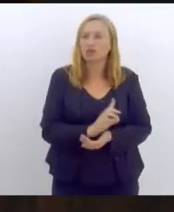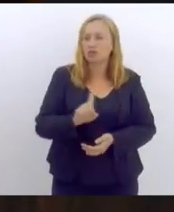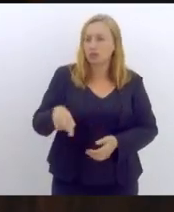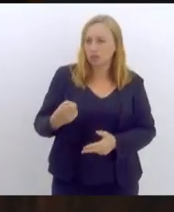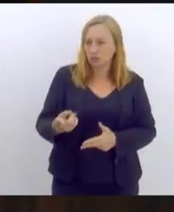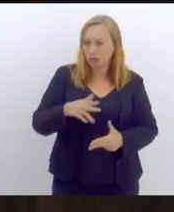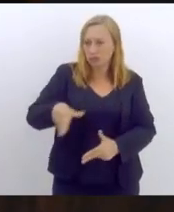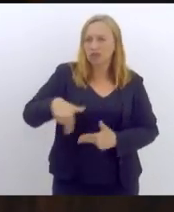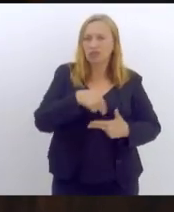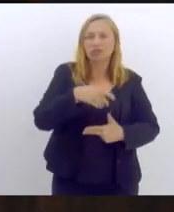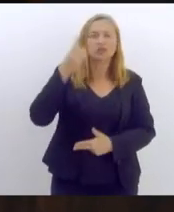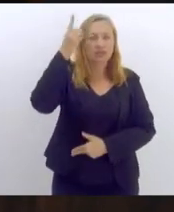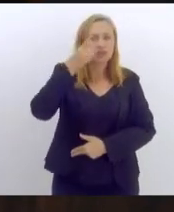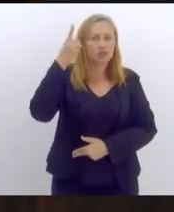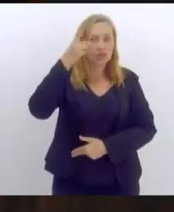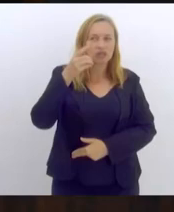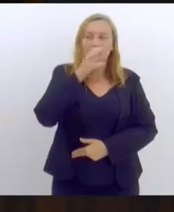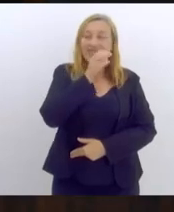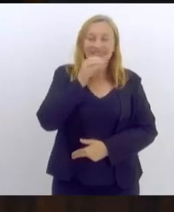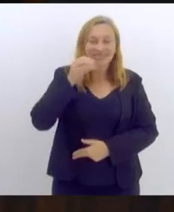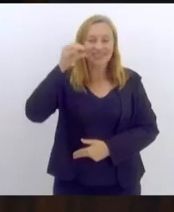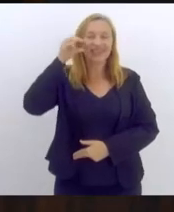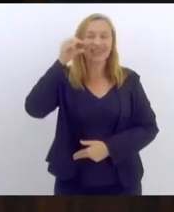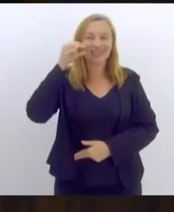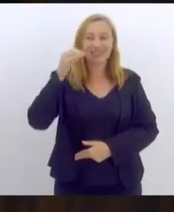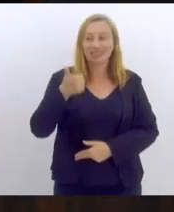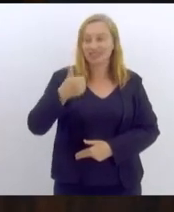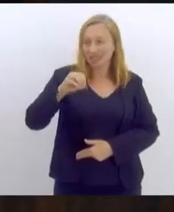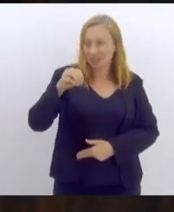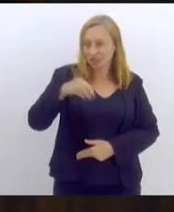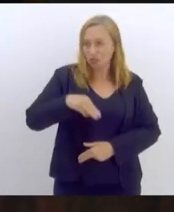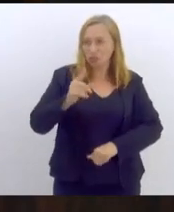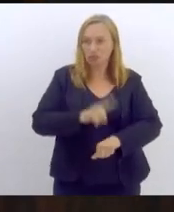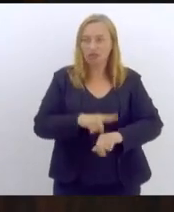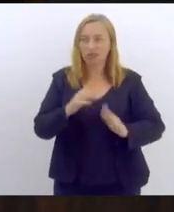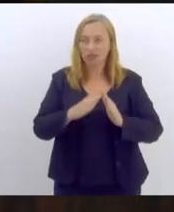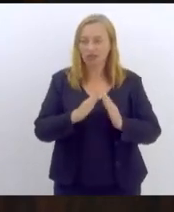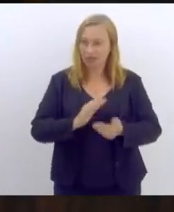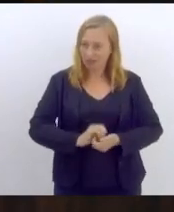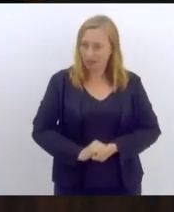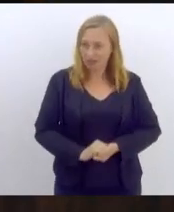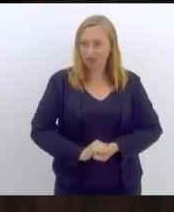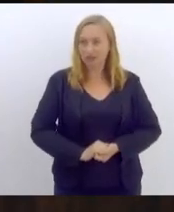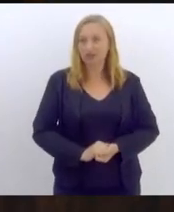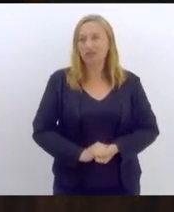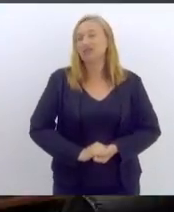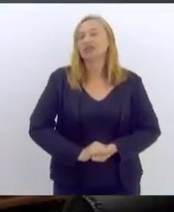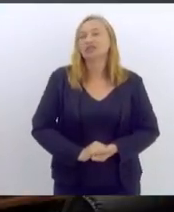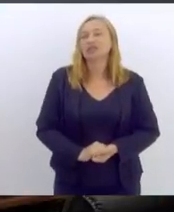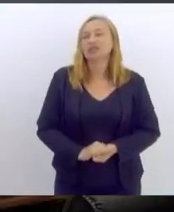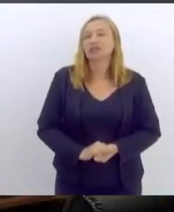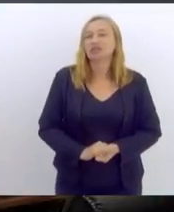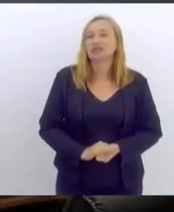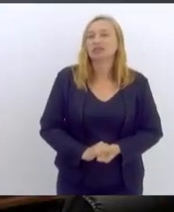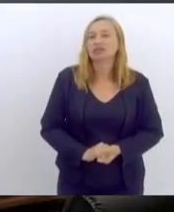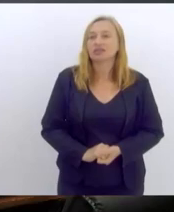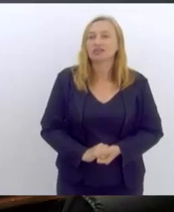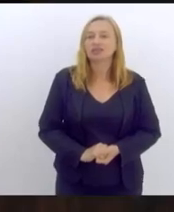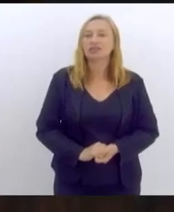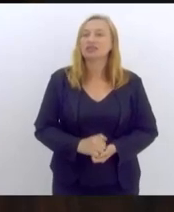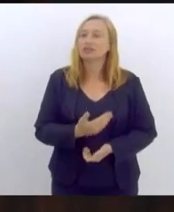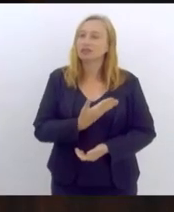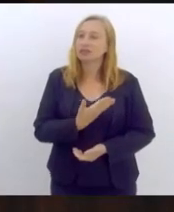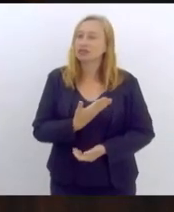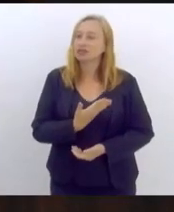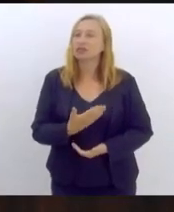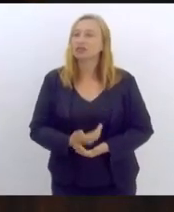orador inscrito é a nobre deputada Célia Jordão. Vossa Excelência dispõe de 10 minutos no tempo regimental, informando aos amigos que eles